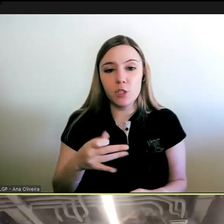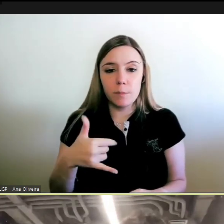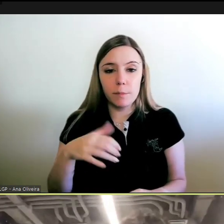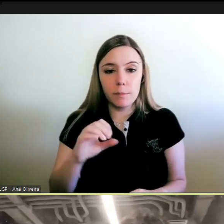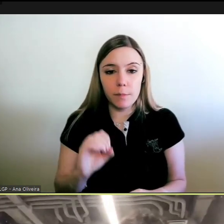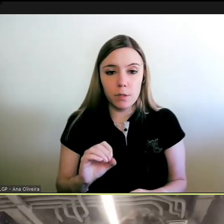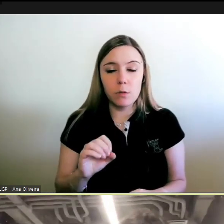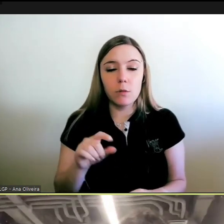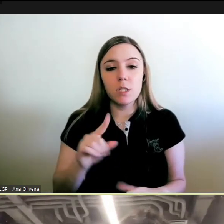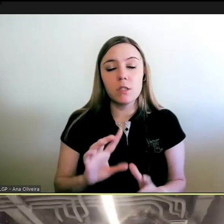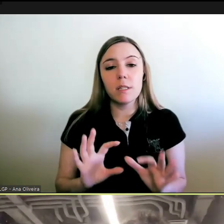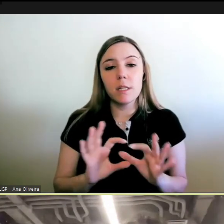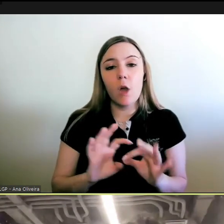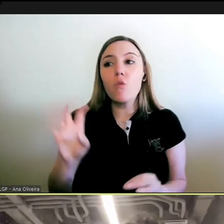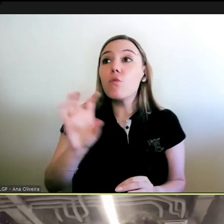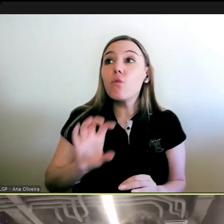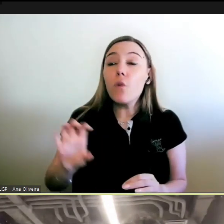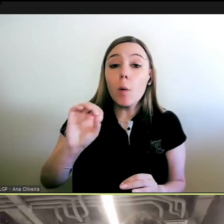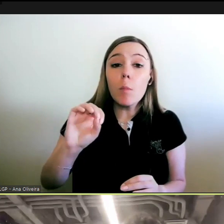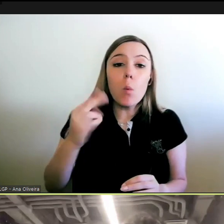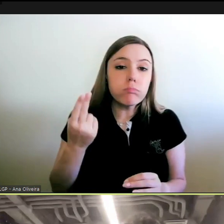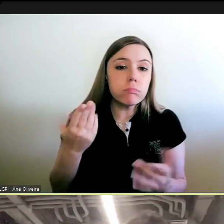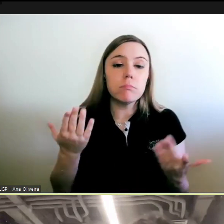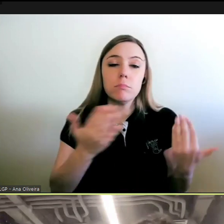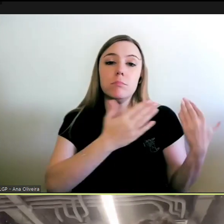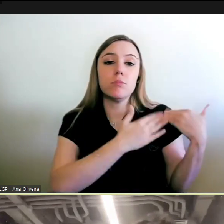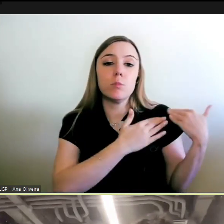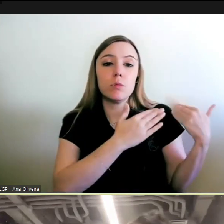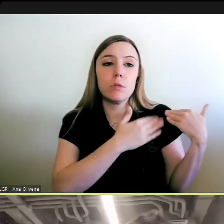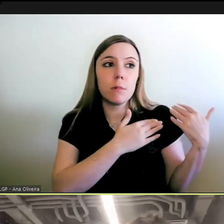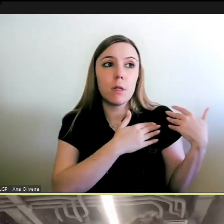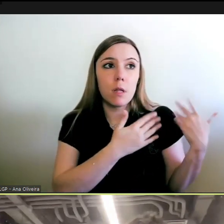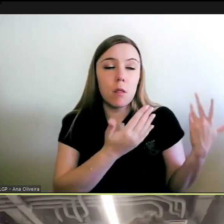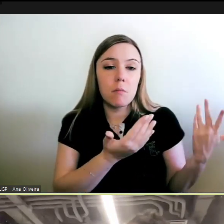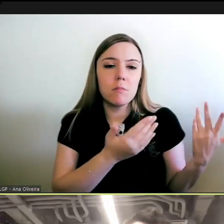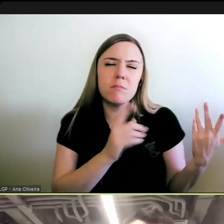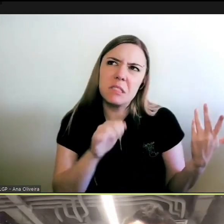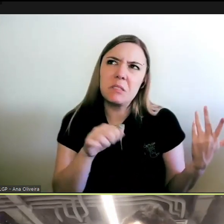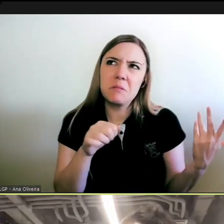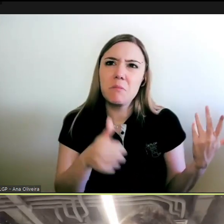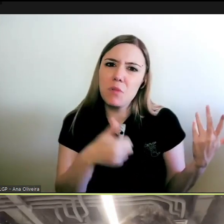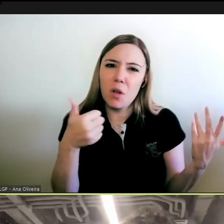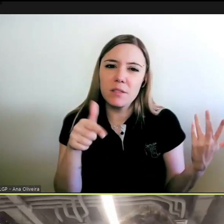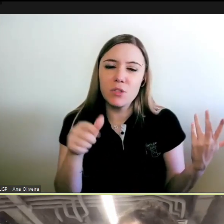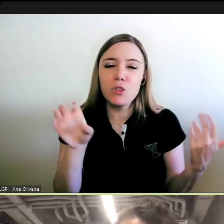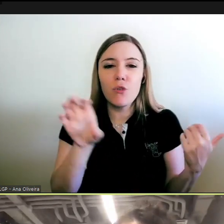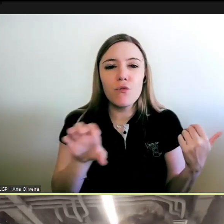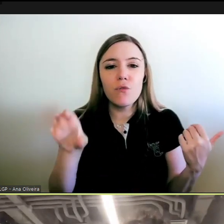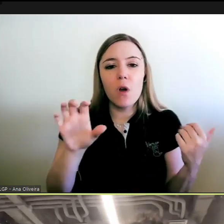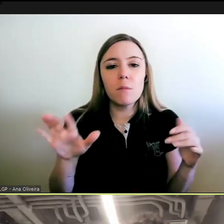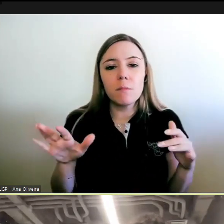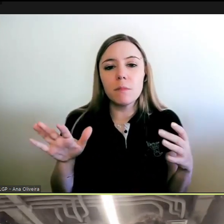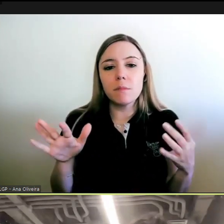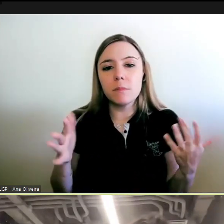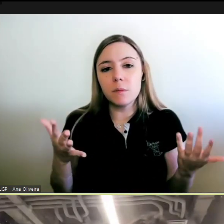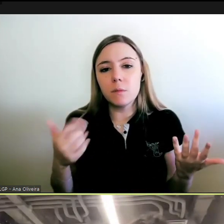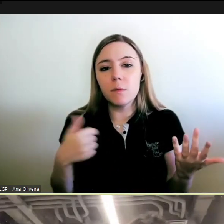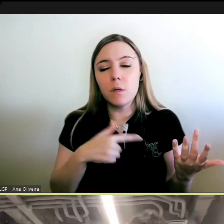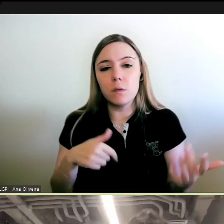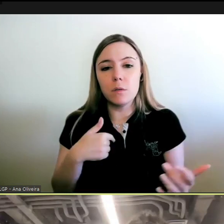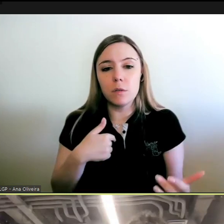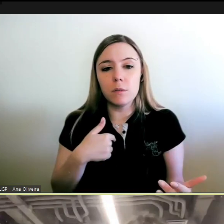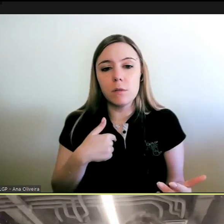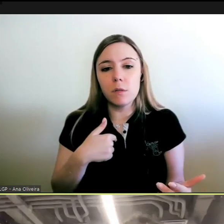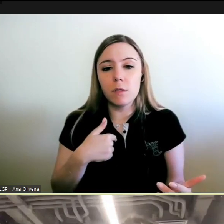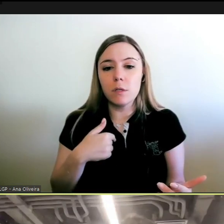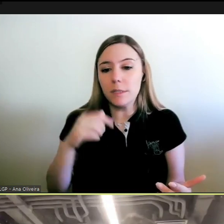que mecanismos ou que papel sim, se calhar é melhor assim, que mecanismos é que nós devemos ter